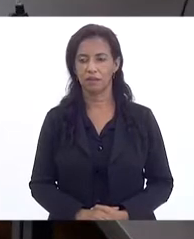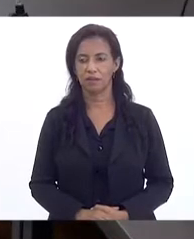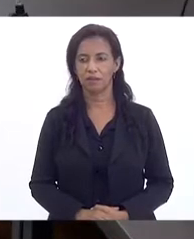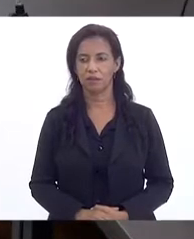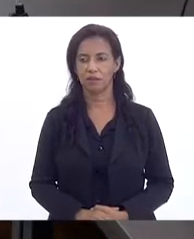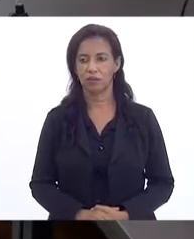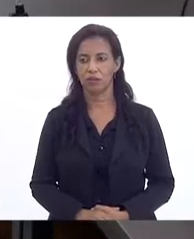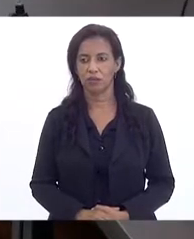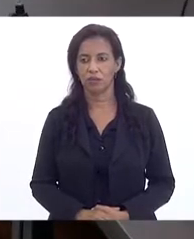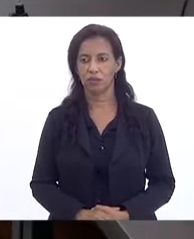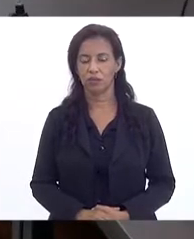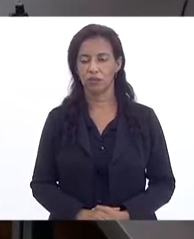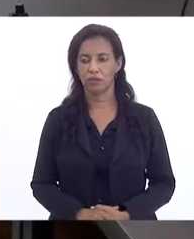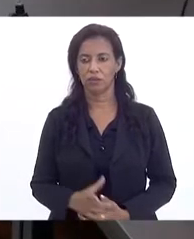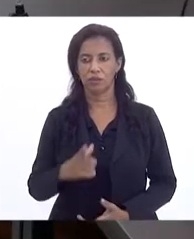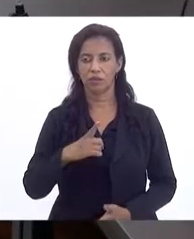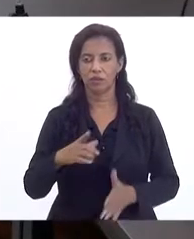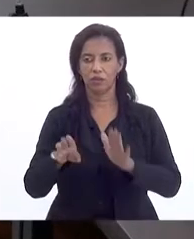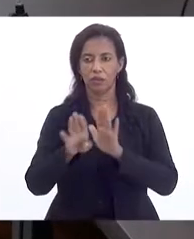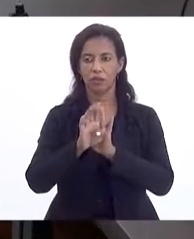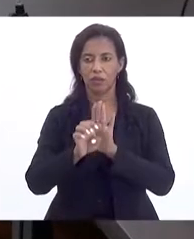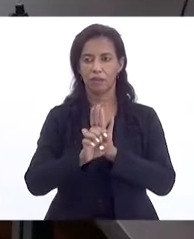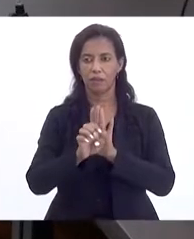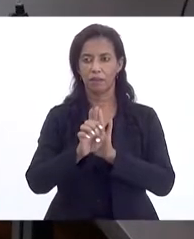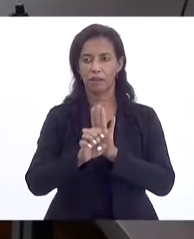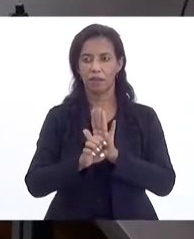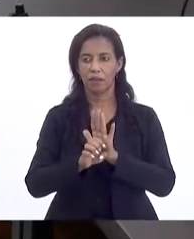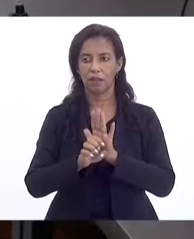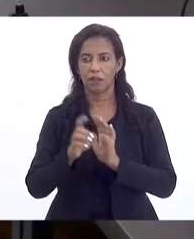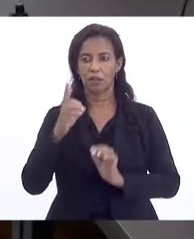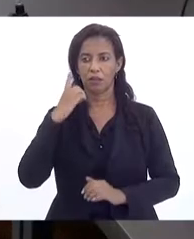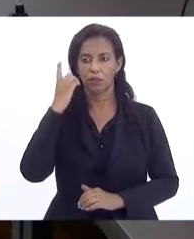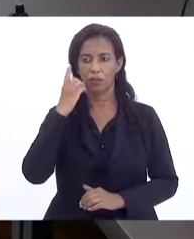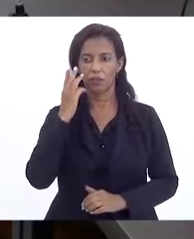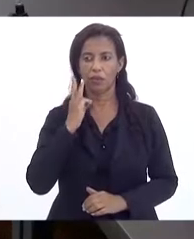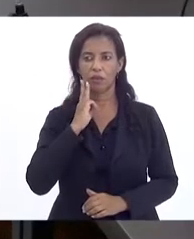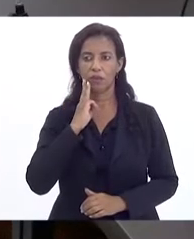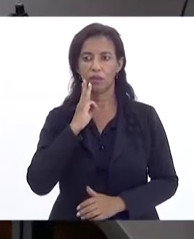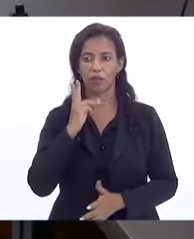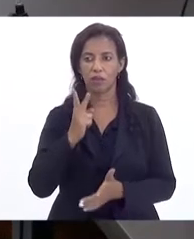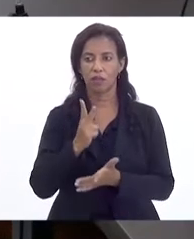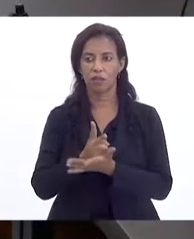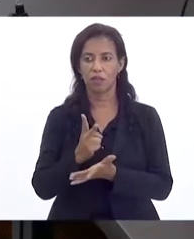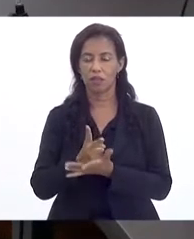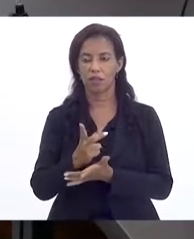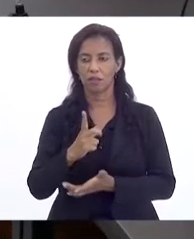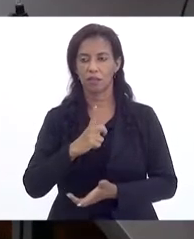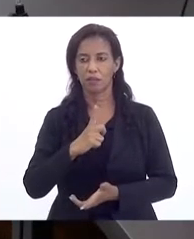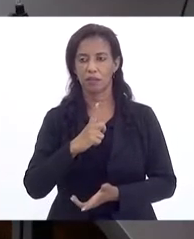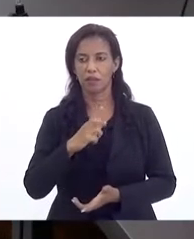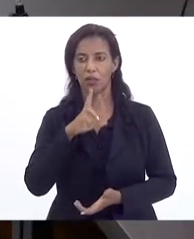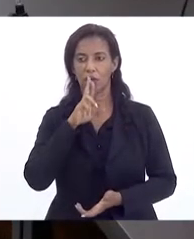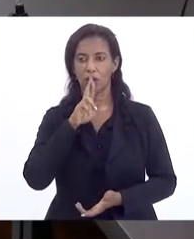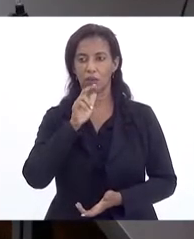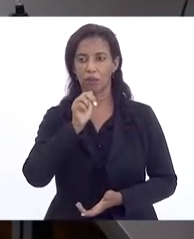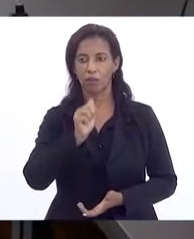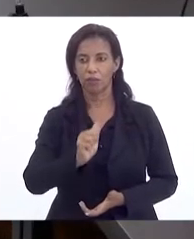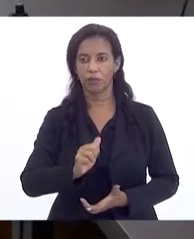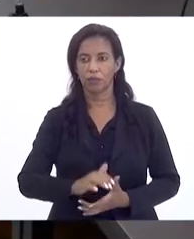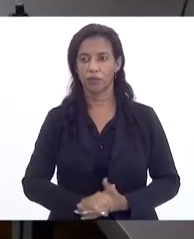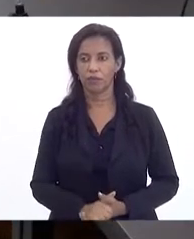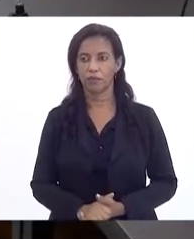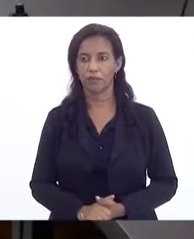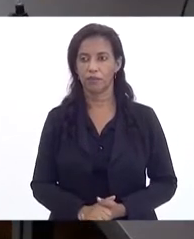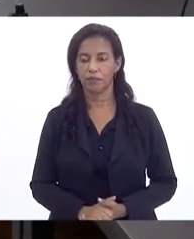A senhoria está informando, tem uma emenda que o deputado Valdec sempre faz, como se trata de emolumentos, não sei se o deputado Rodrigo Amorim.